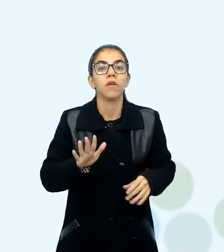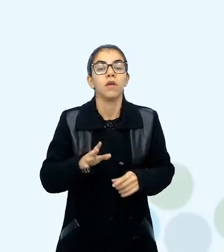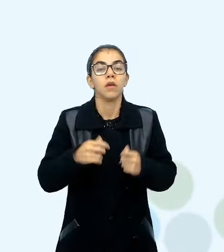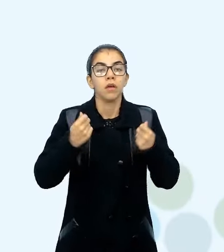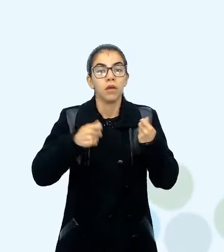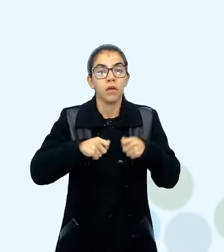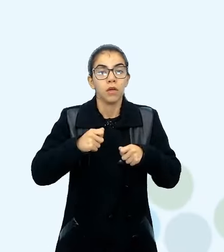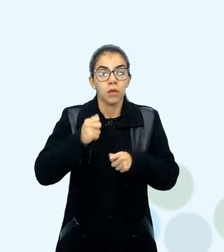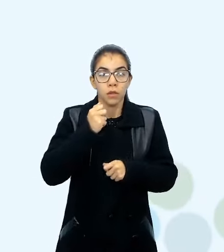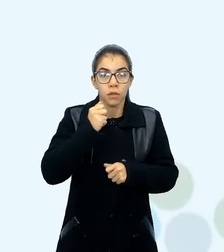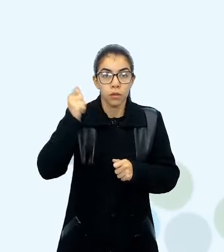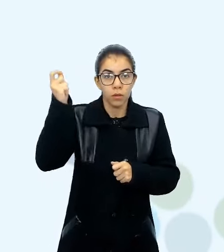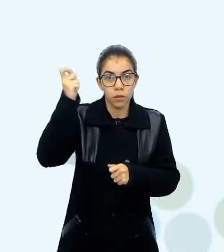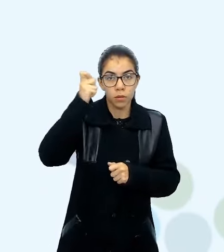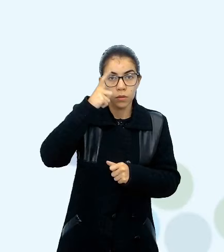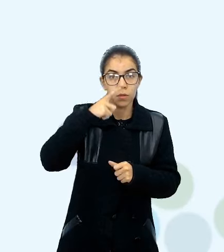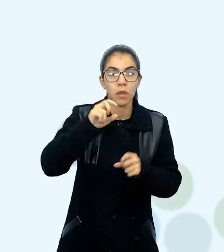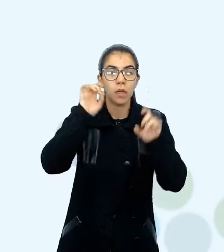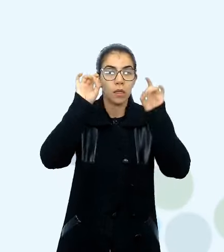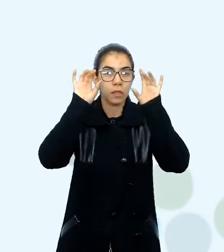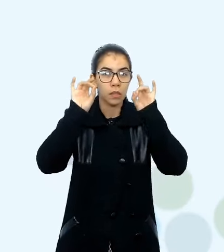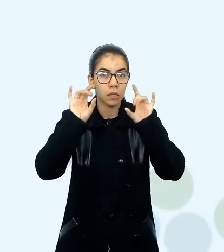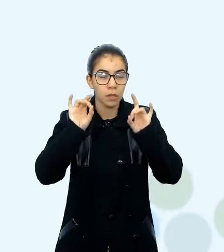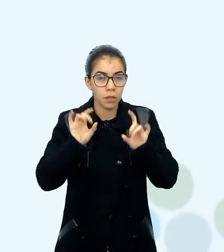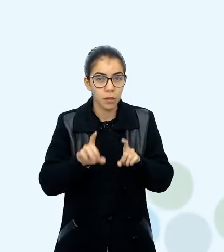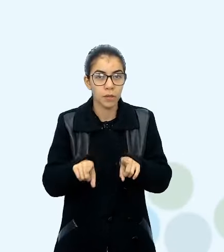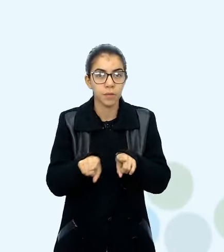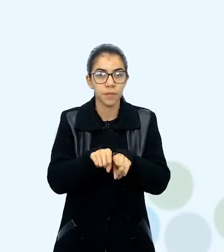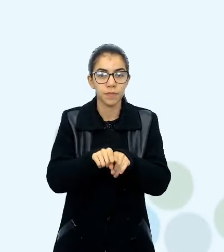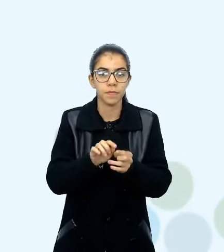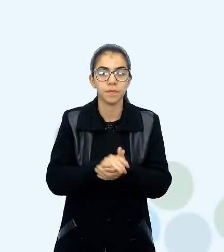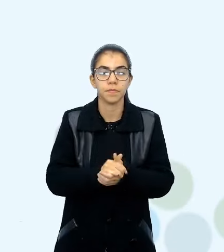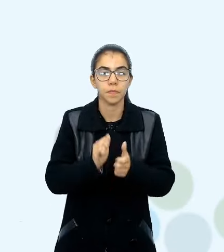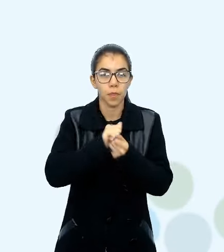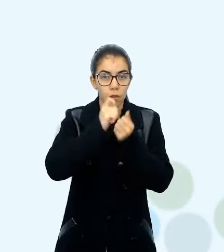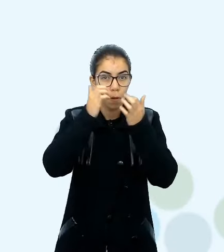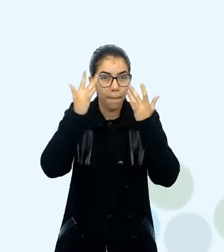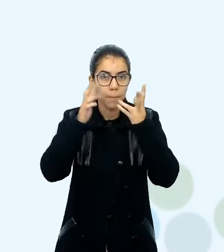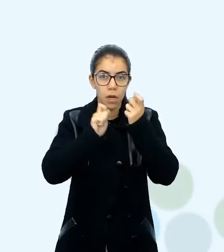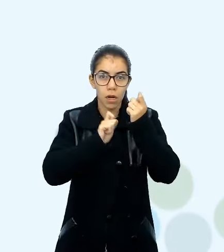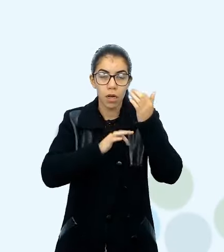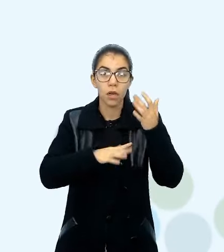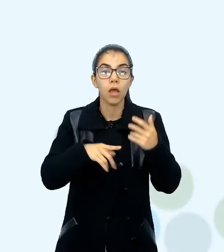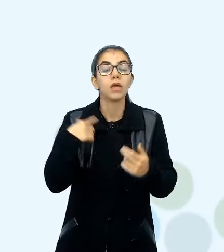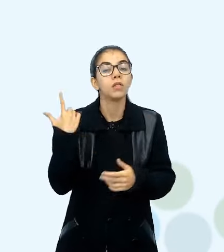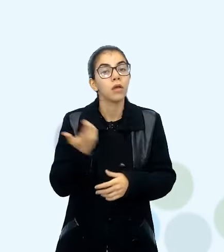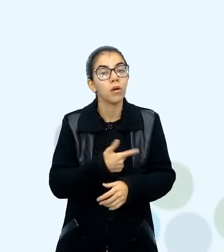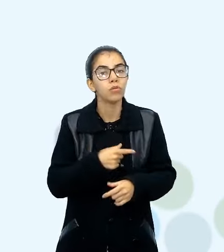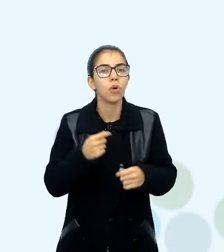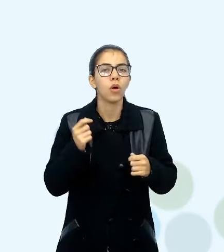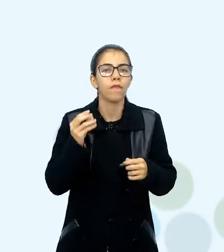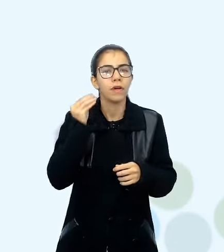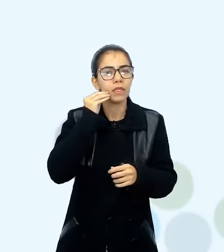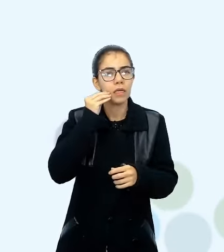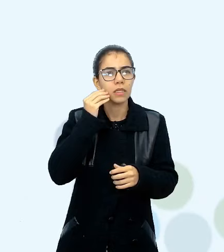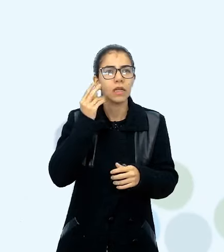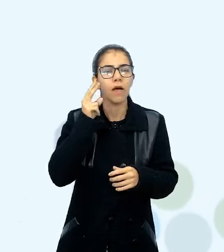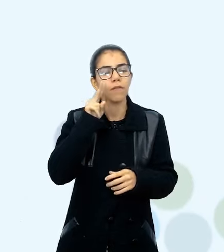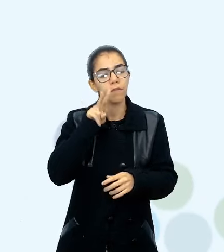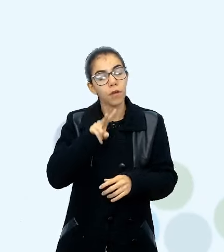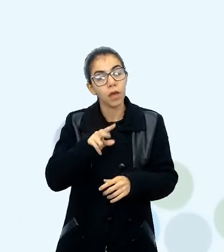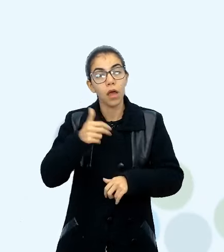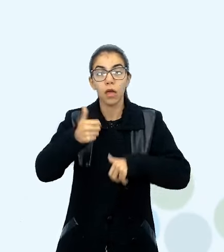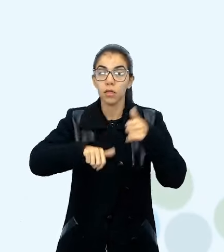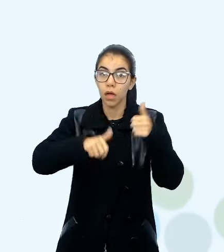luz, se ela precisa de contraste, se ela precisa de brilho, né? E aí a gente vai tentando entender como